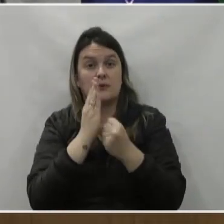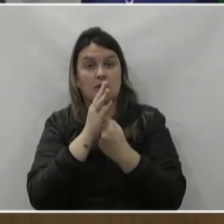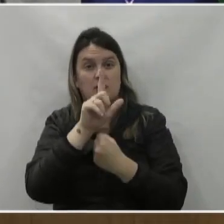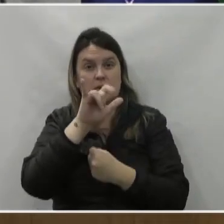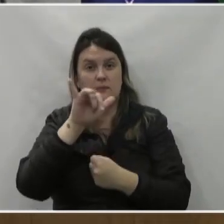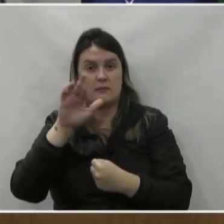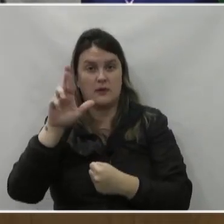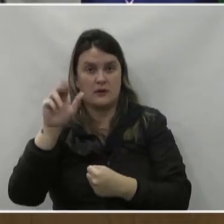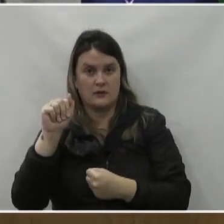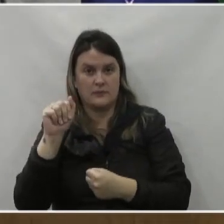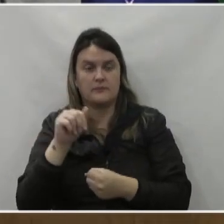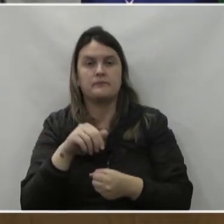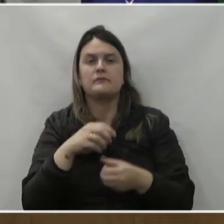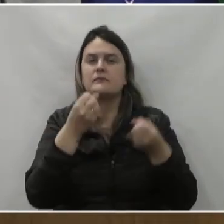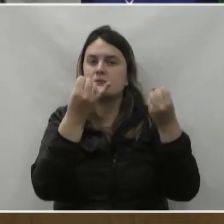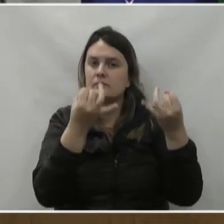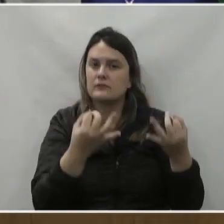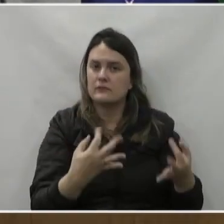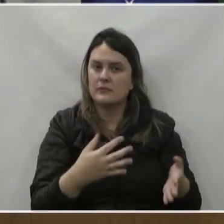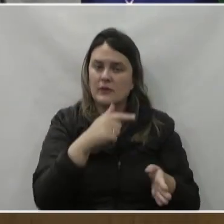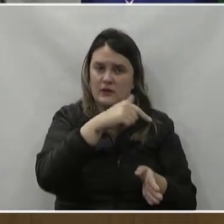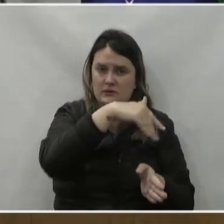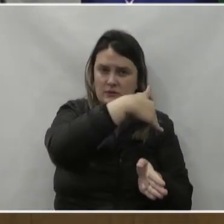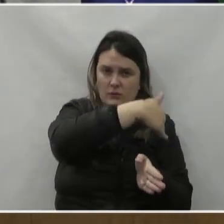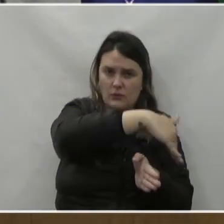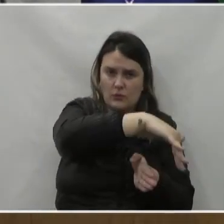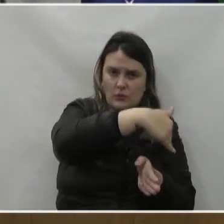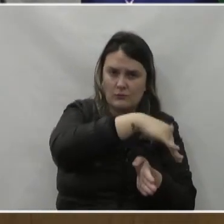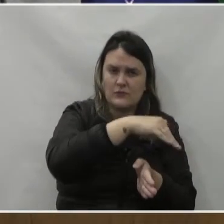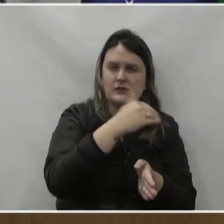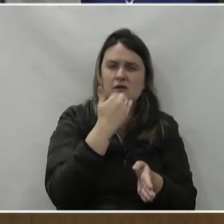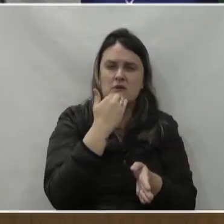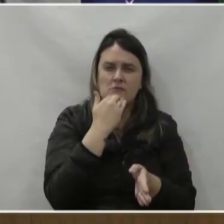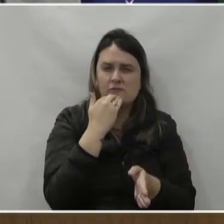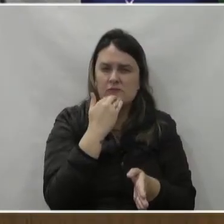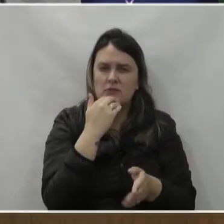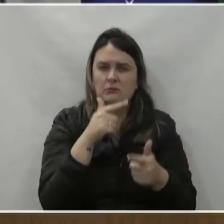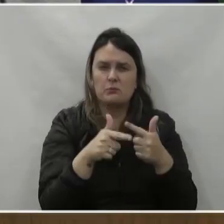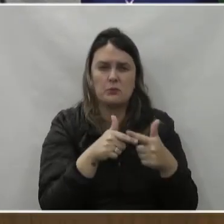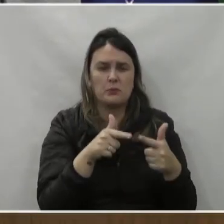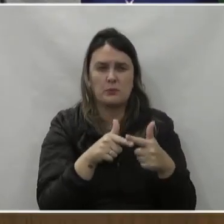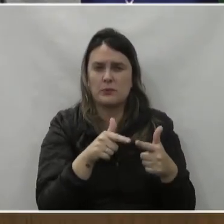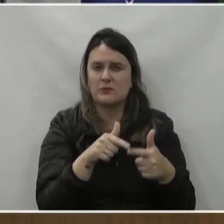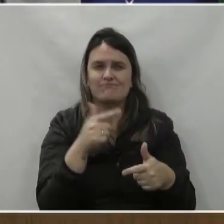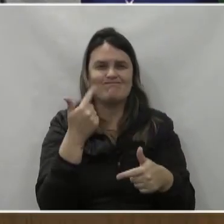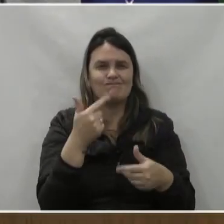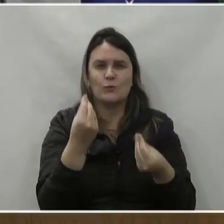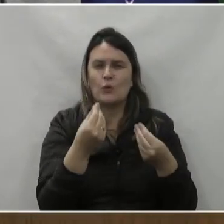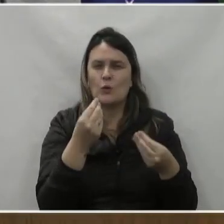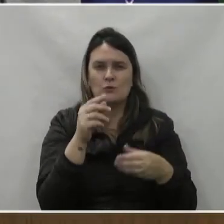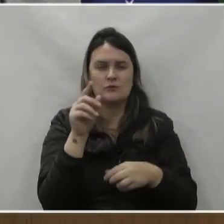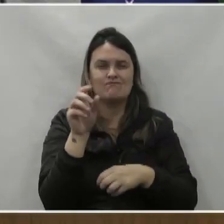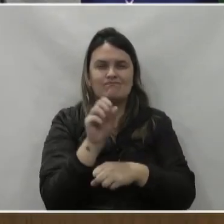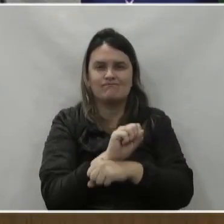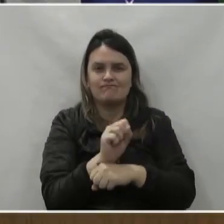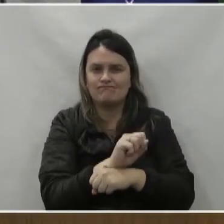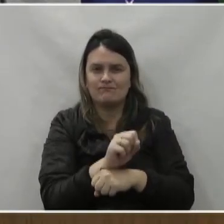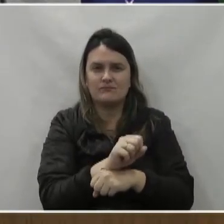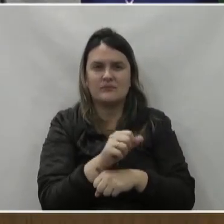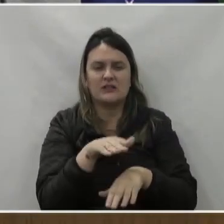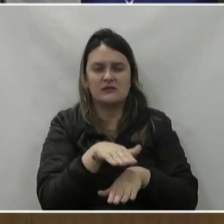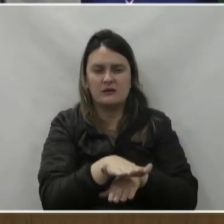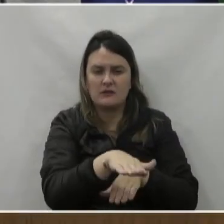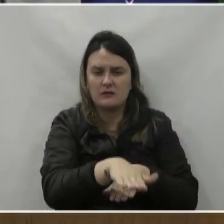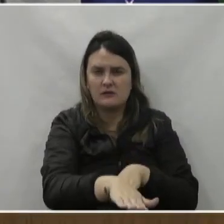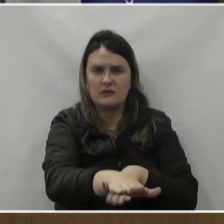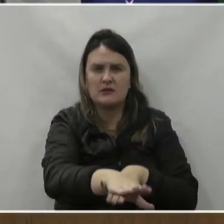da Vitória. Justificativa. A via encontra-se em más condições de trafegabilidade, com trechos irregulares